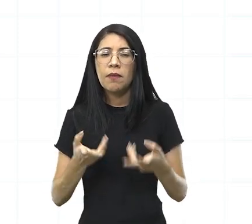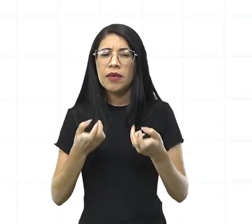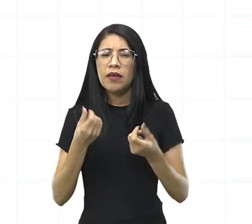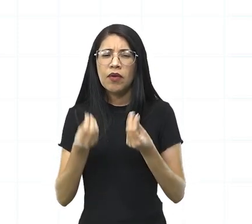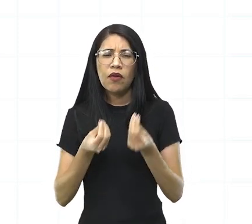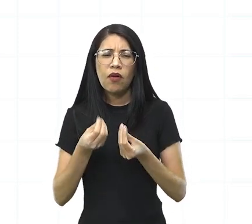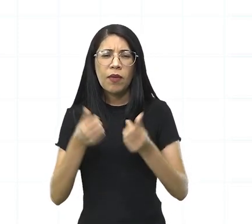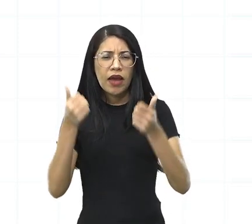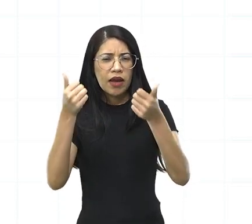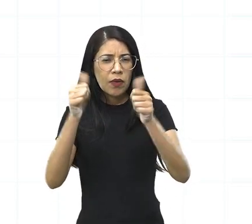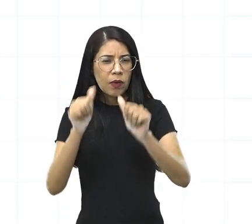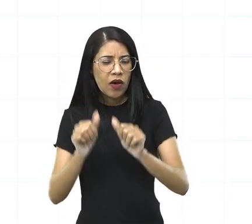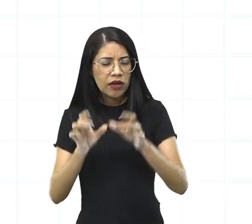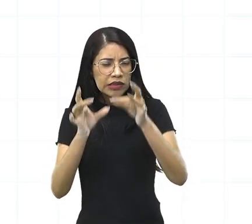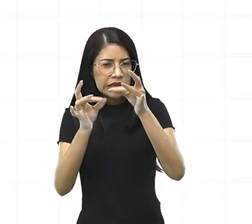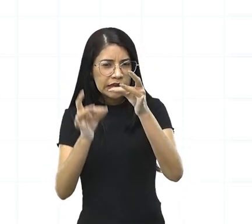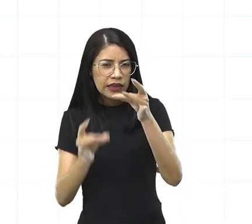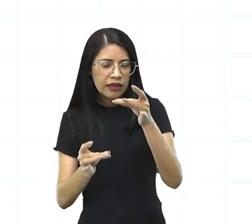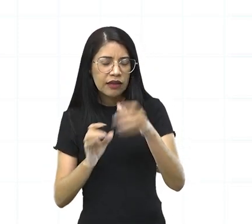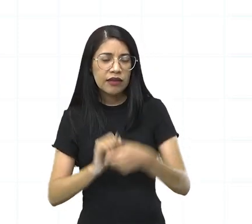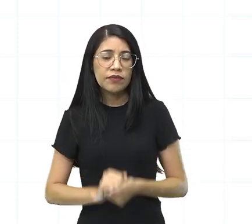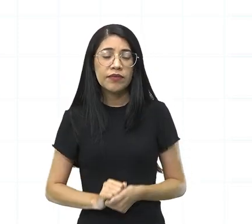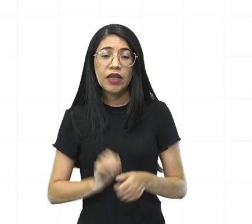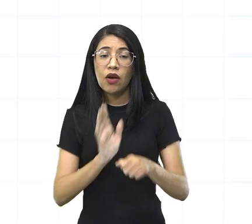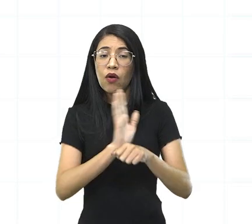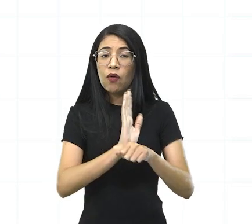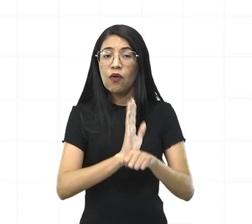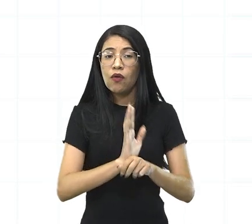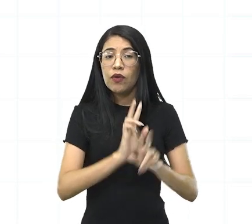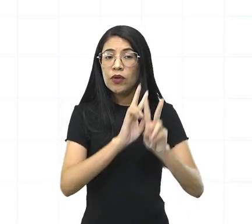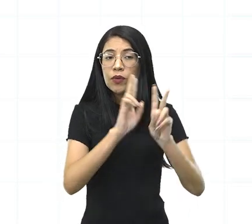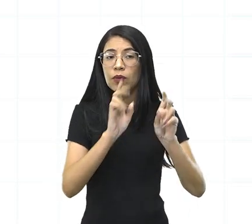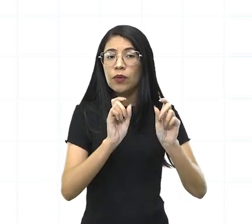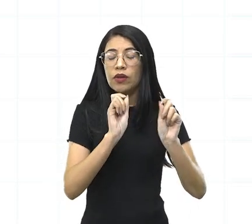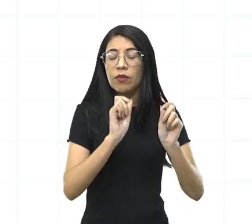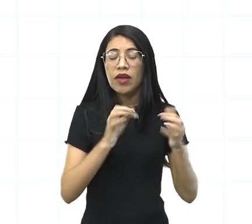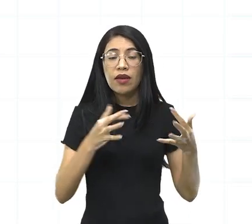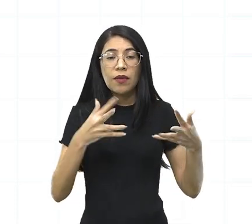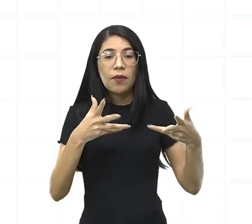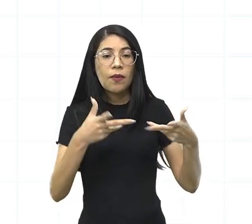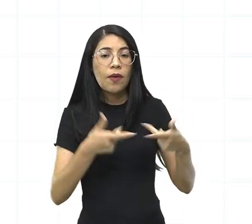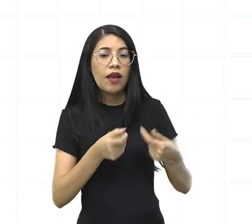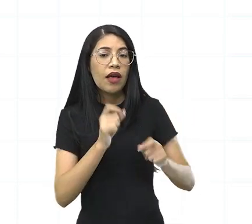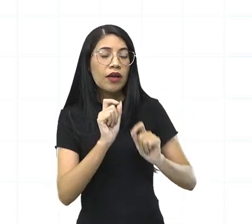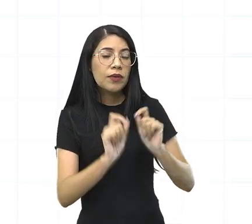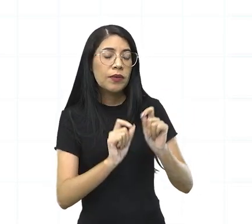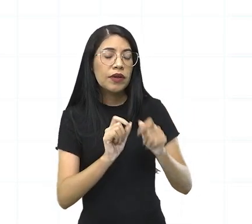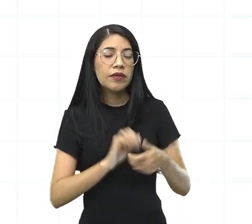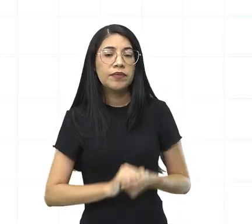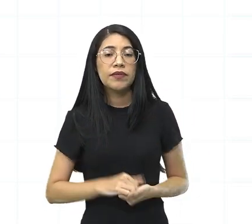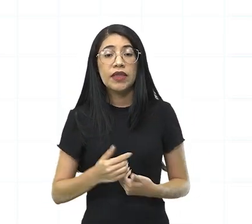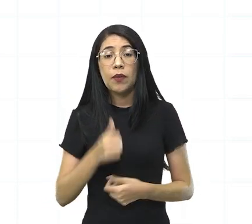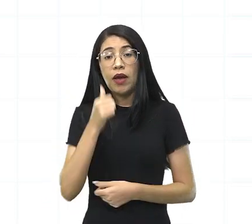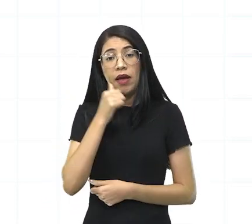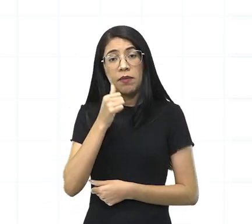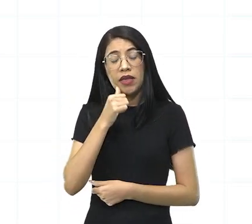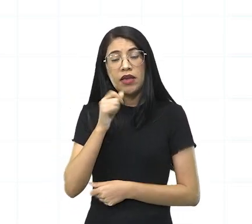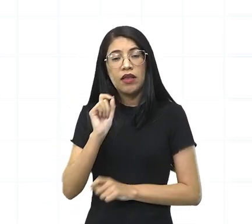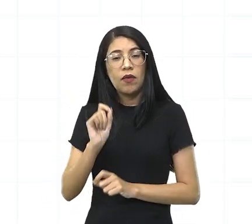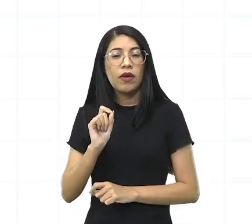desses textos, tá? O vídeo, ele traz aí qualidades, né, como eu falei lá, a Ruivinha de Marte, ela